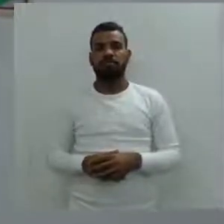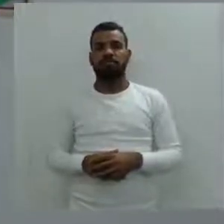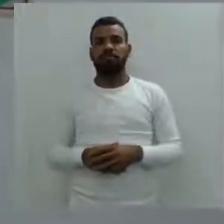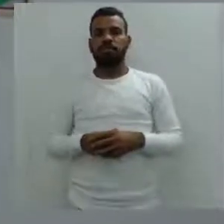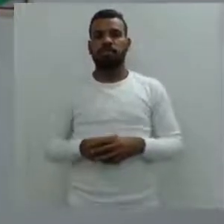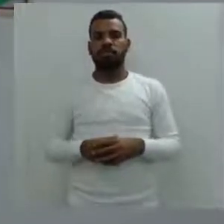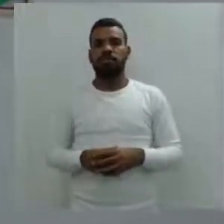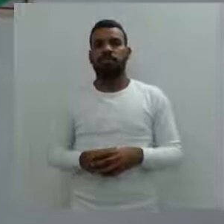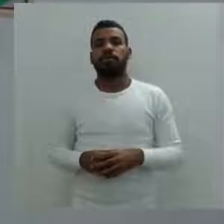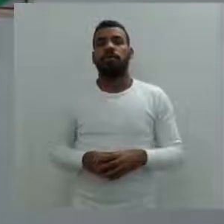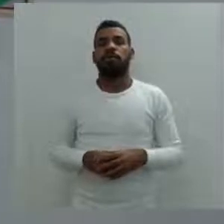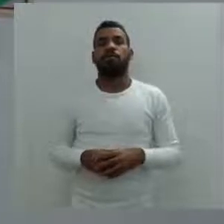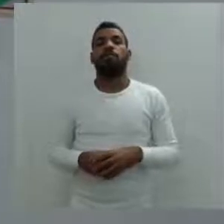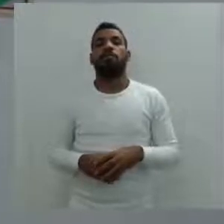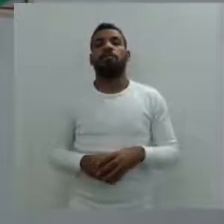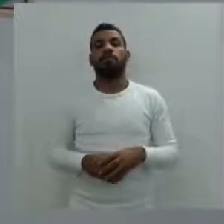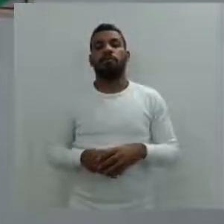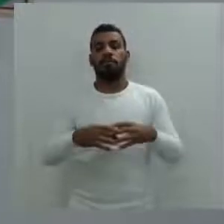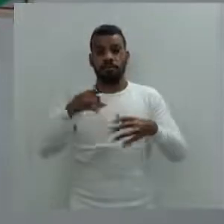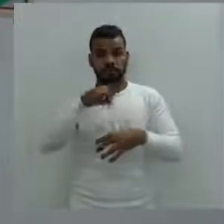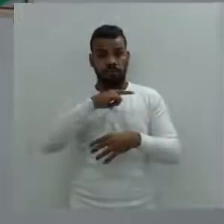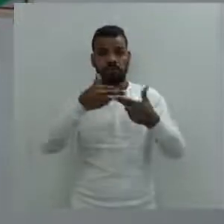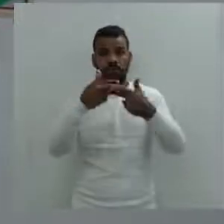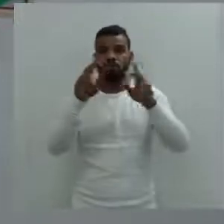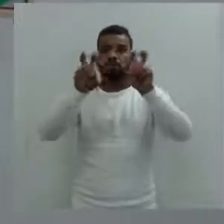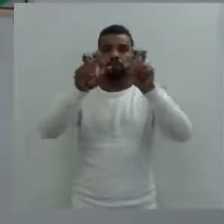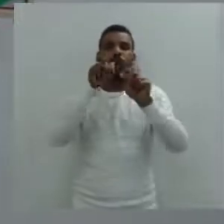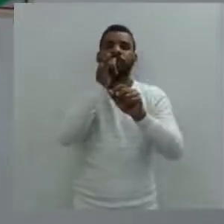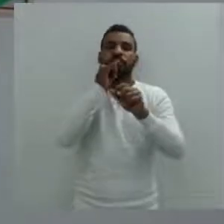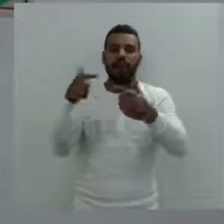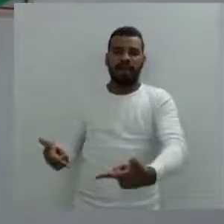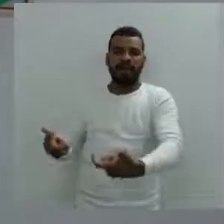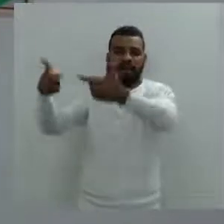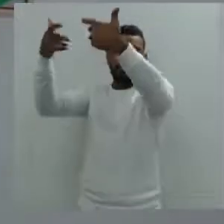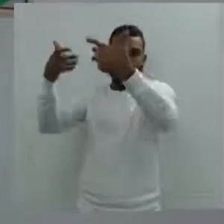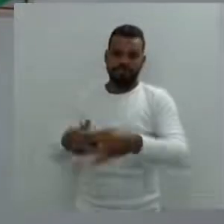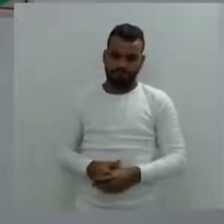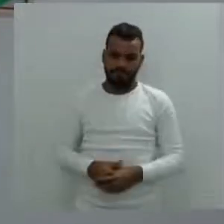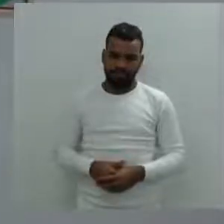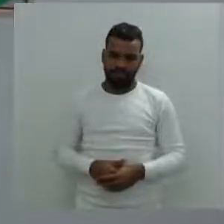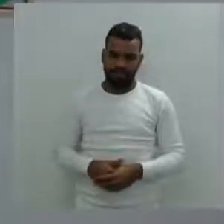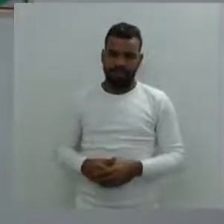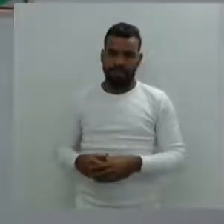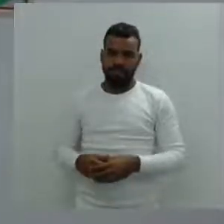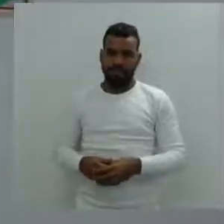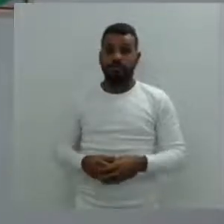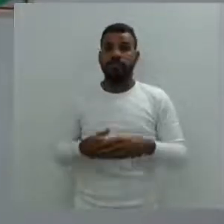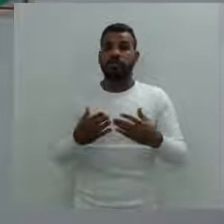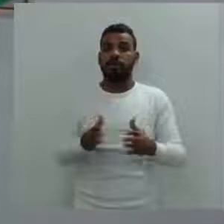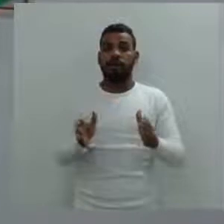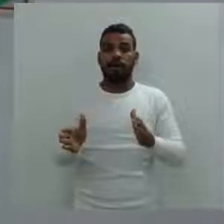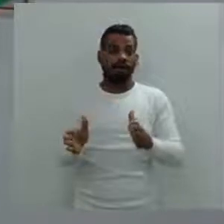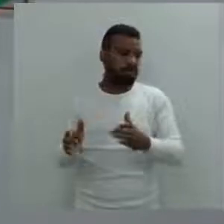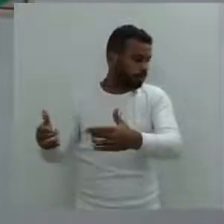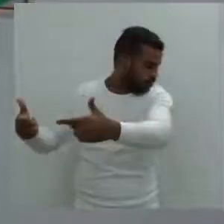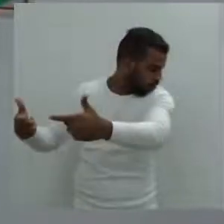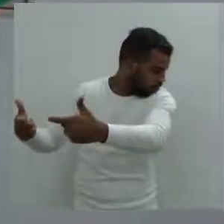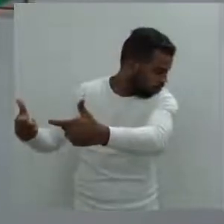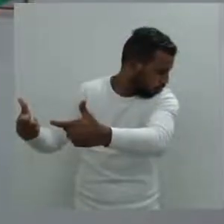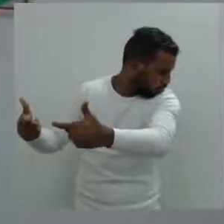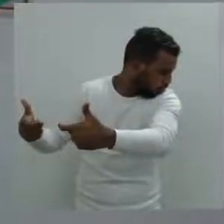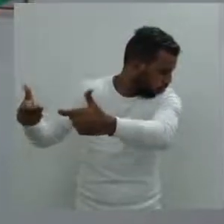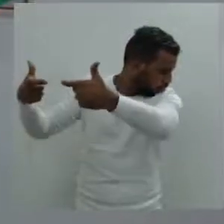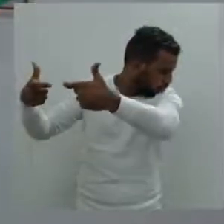questões, por exemplo, da guerra. Então, a segunda fase ela vai ser marcada por esse